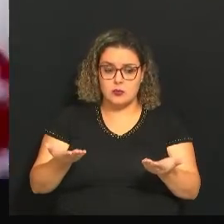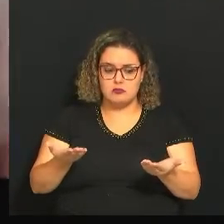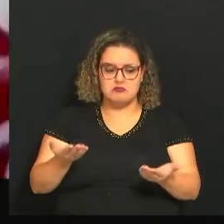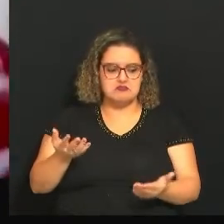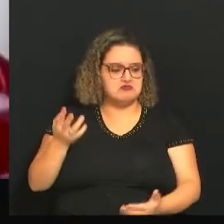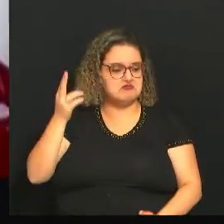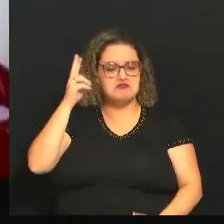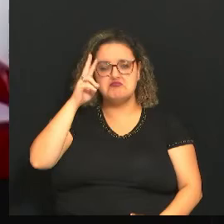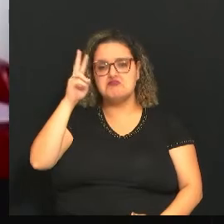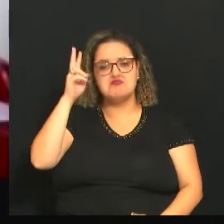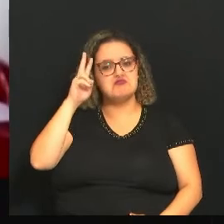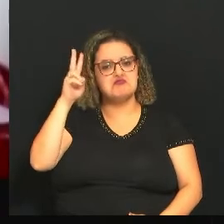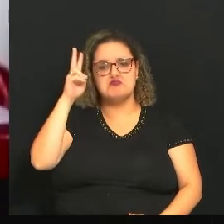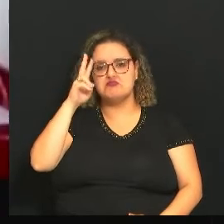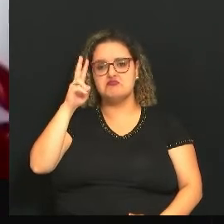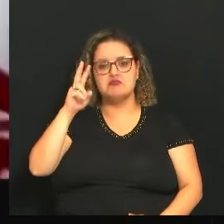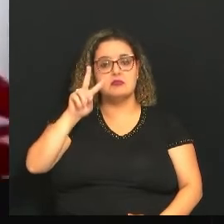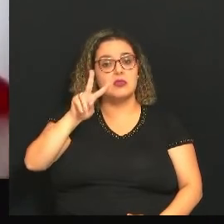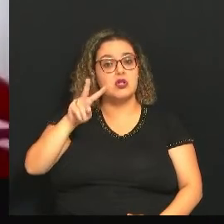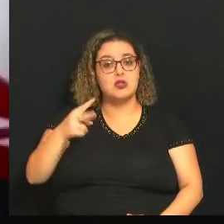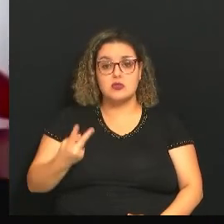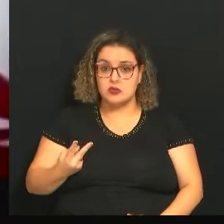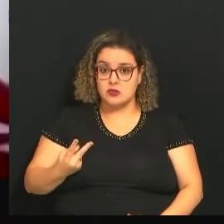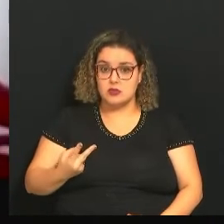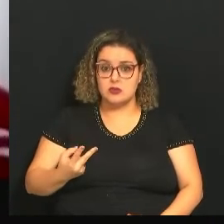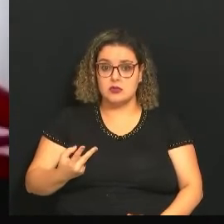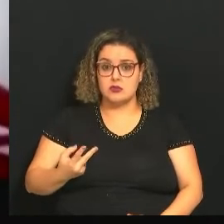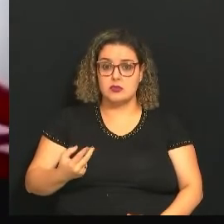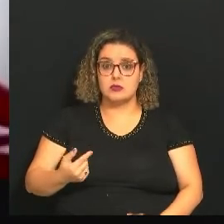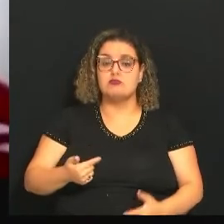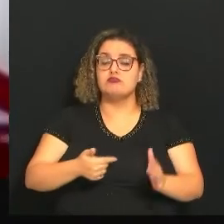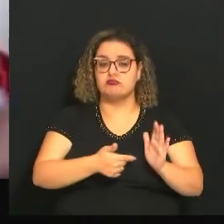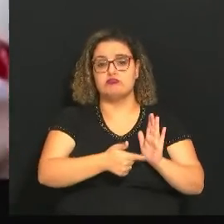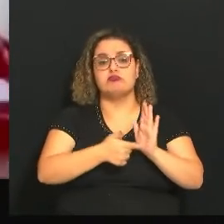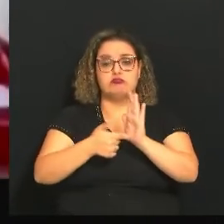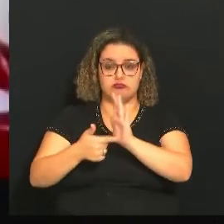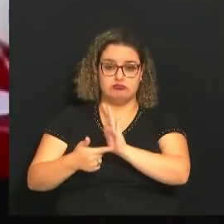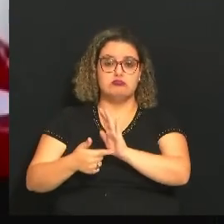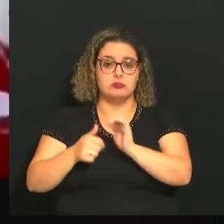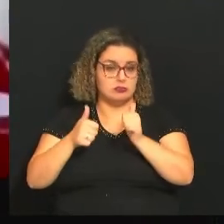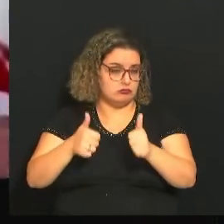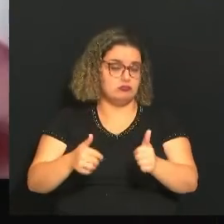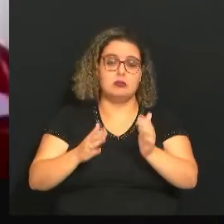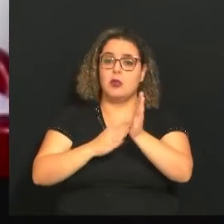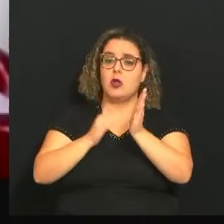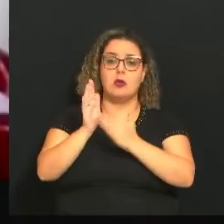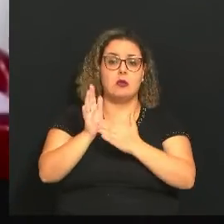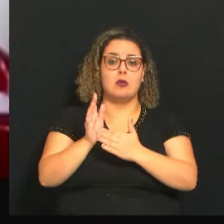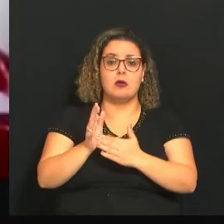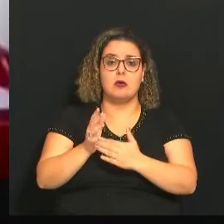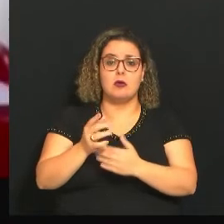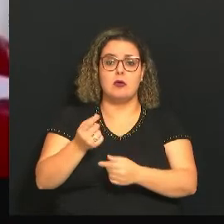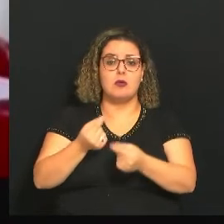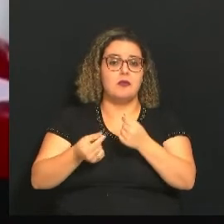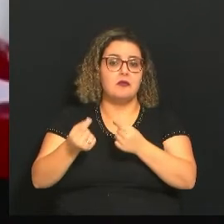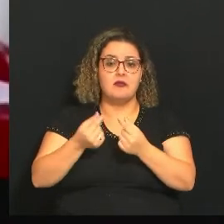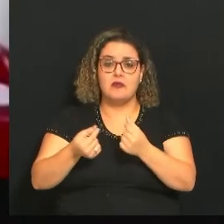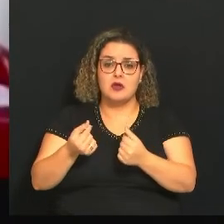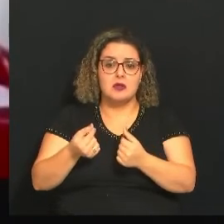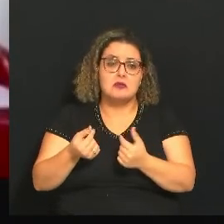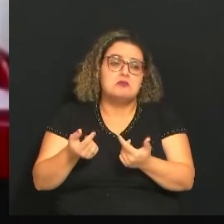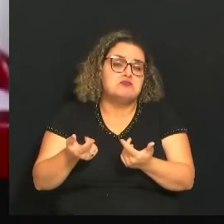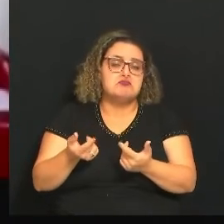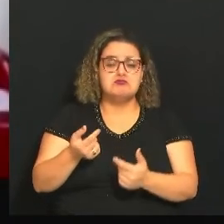a quantidade de vezes que aparecia. Todo mundo deixou previsto concurso público, mas com valores fictícios. E agora